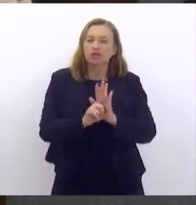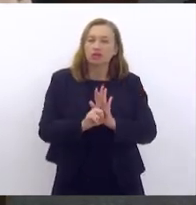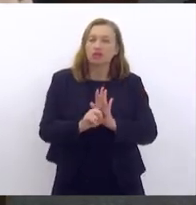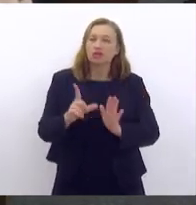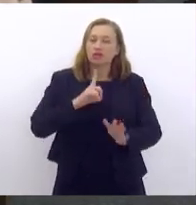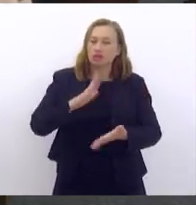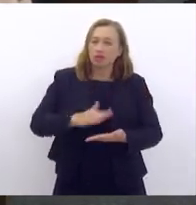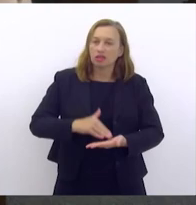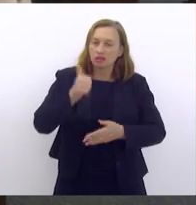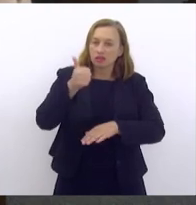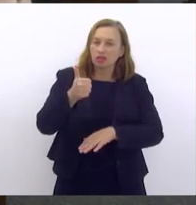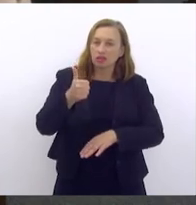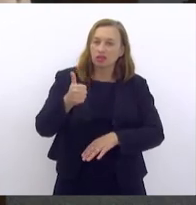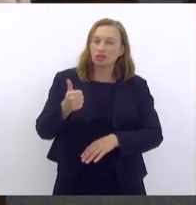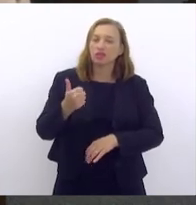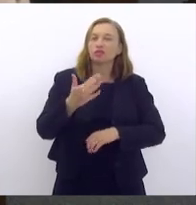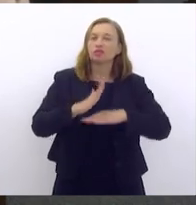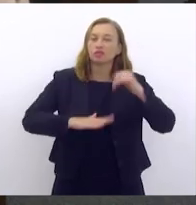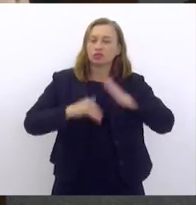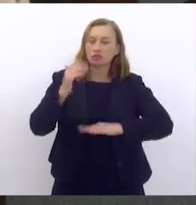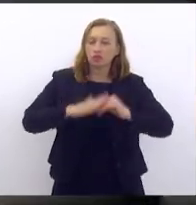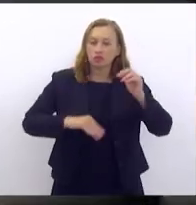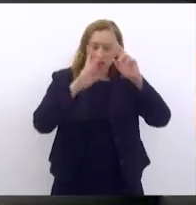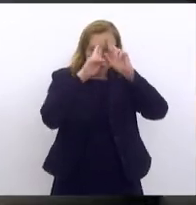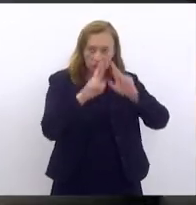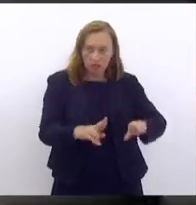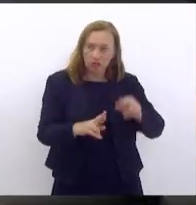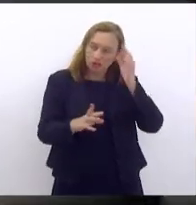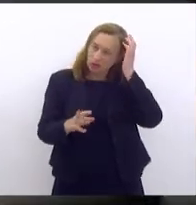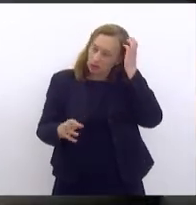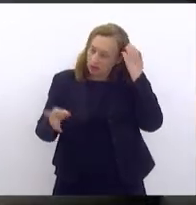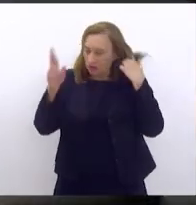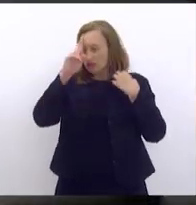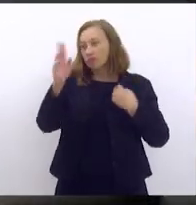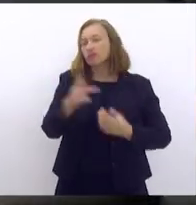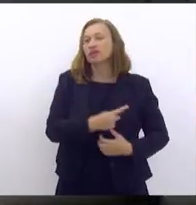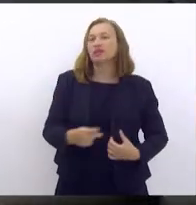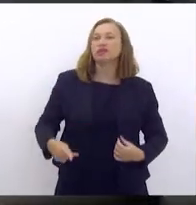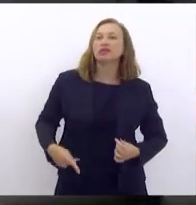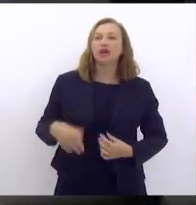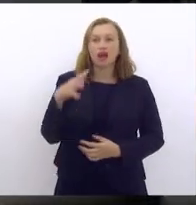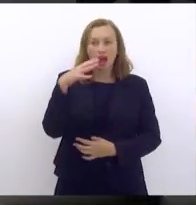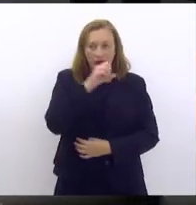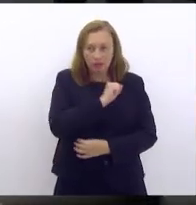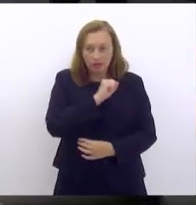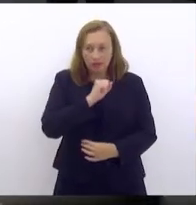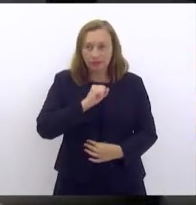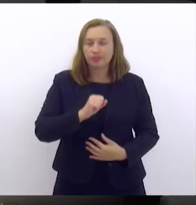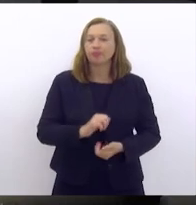dignidade profissional respeitada. Presidente, rapidamente, na